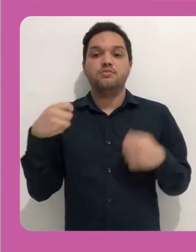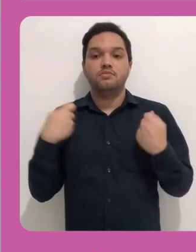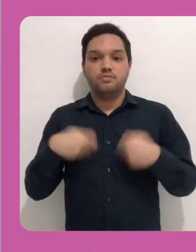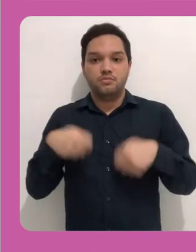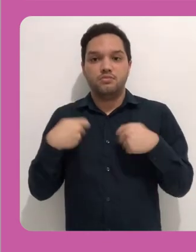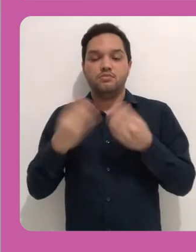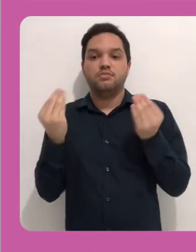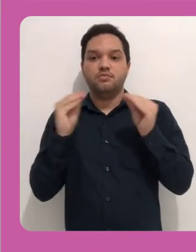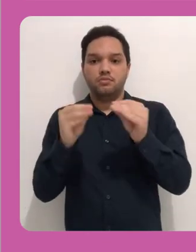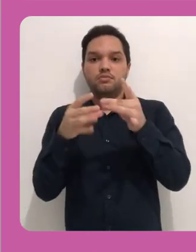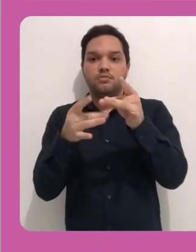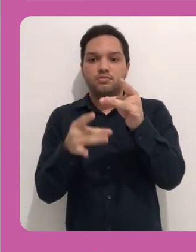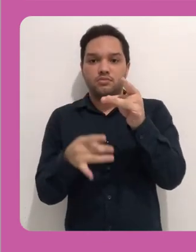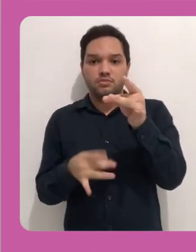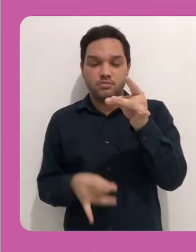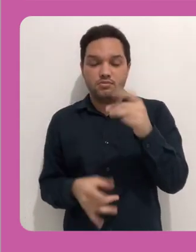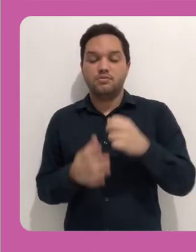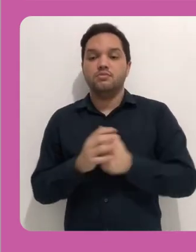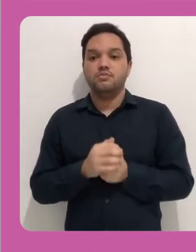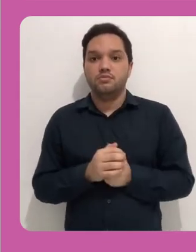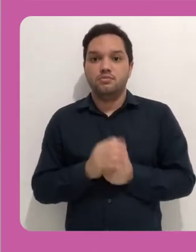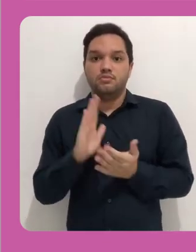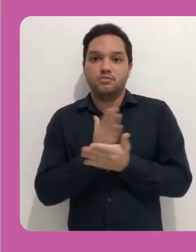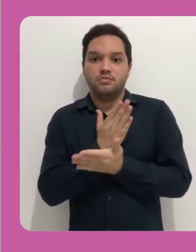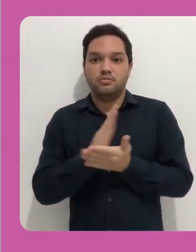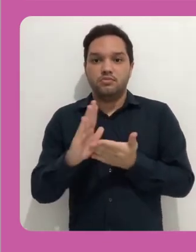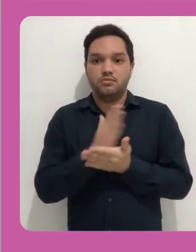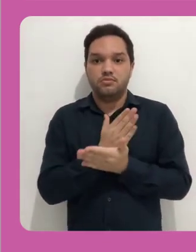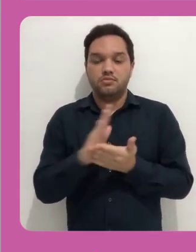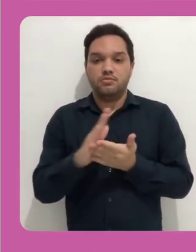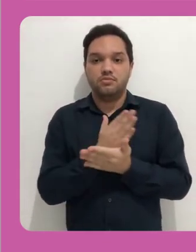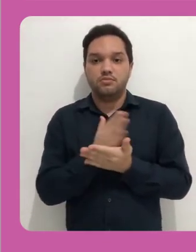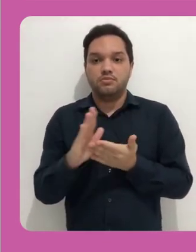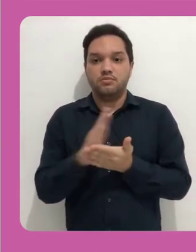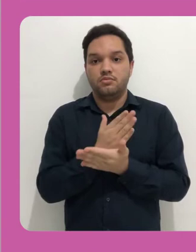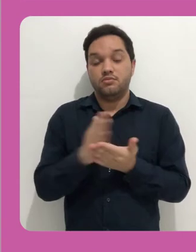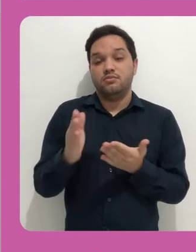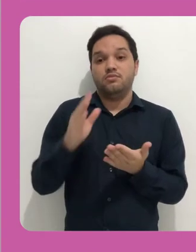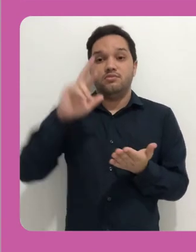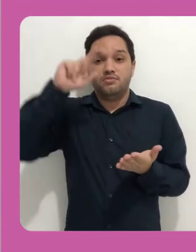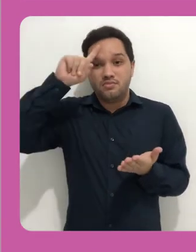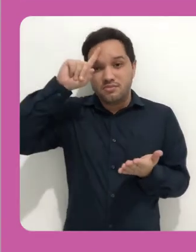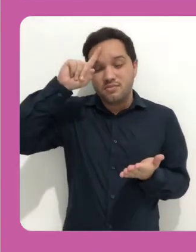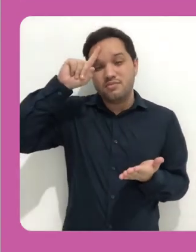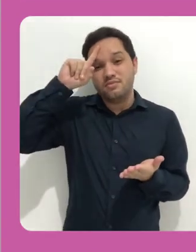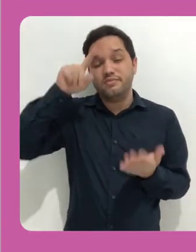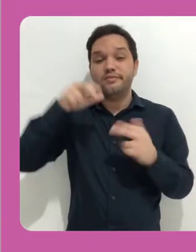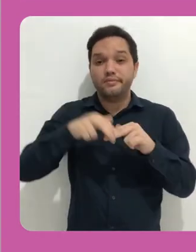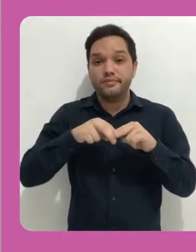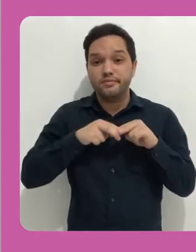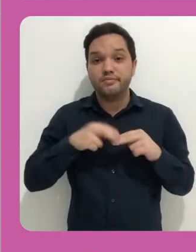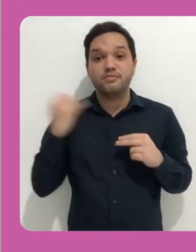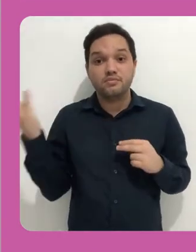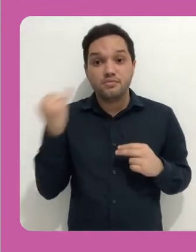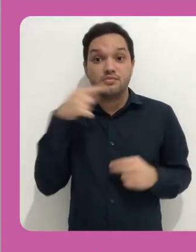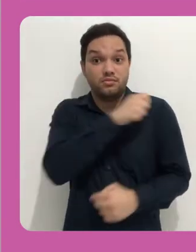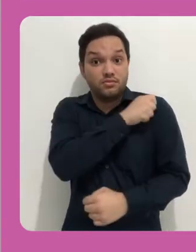de vocês. Alguns devem ter cometido este erro e é importante que o aluno saiba o que ele está